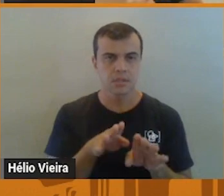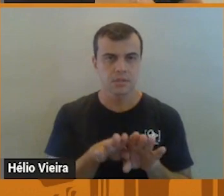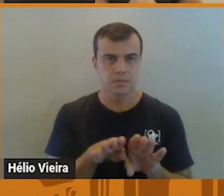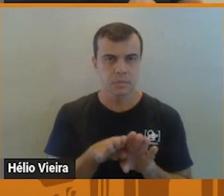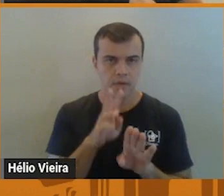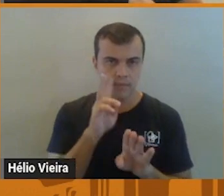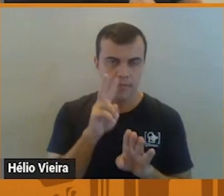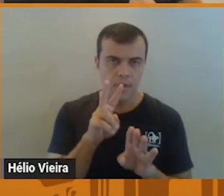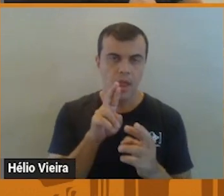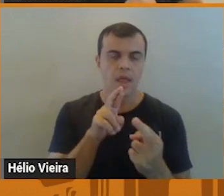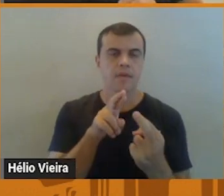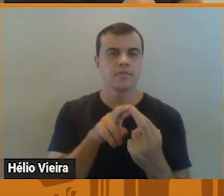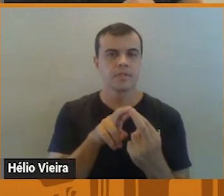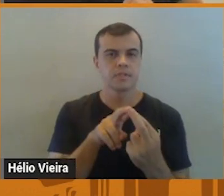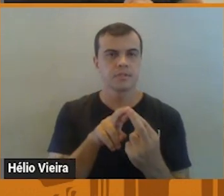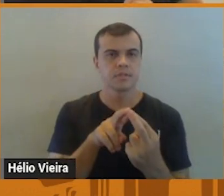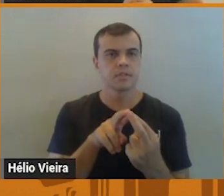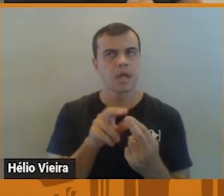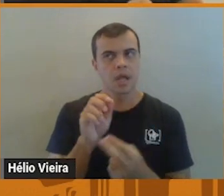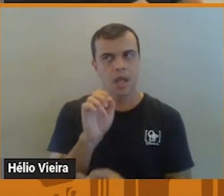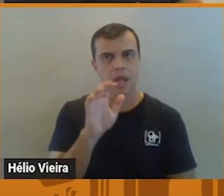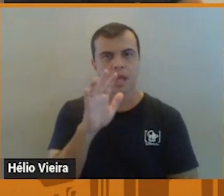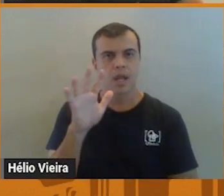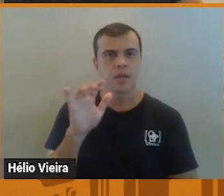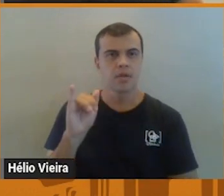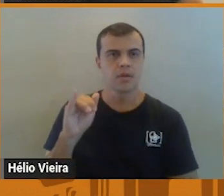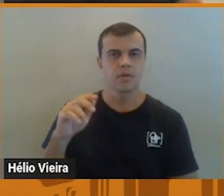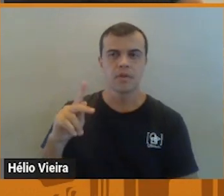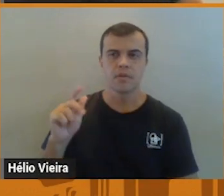alguma referência. Óbvio que IFAM